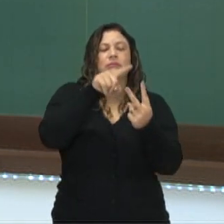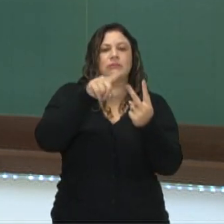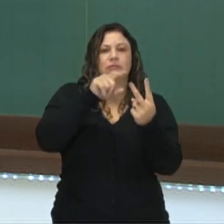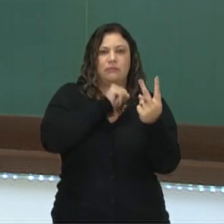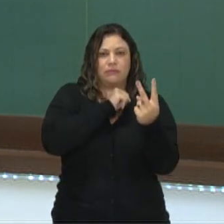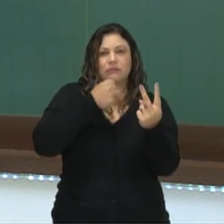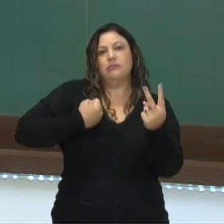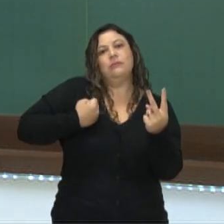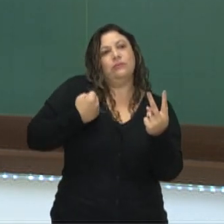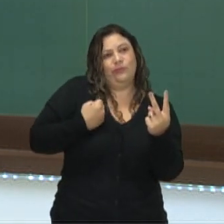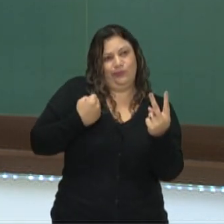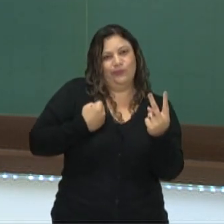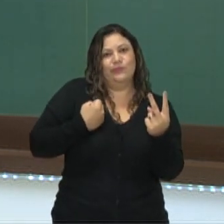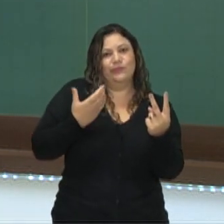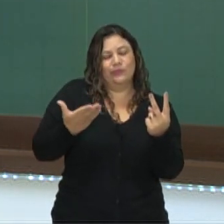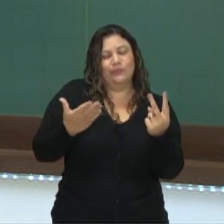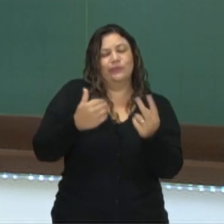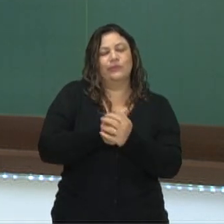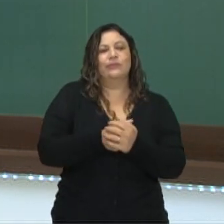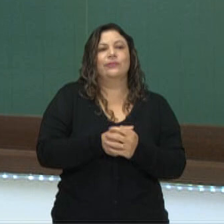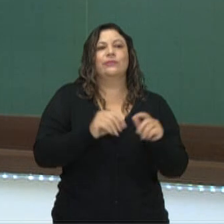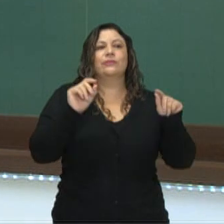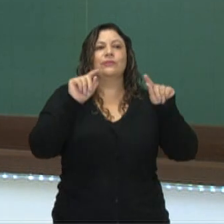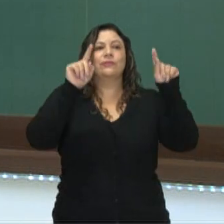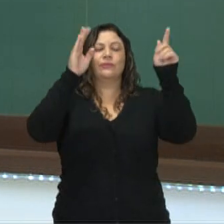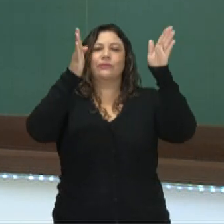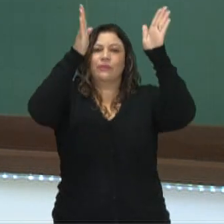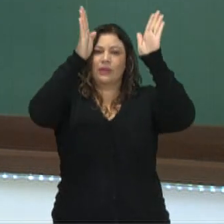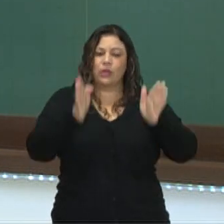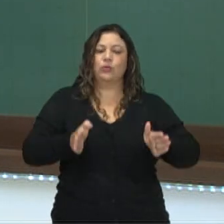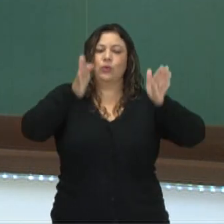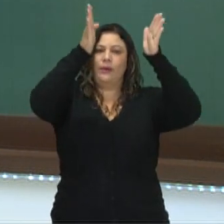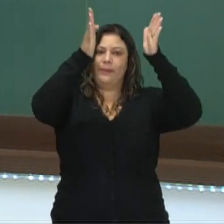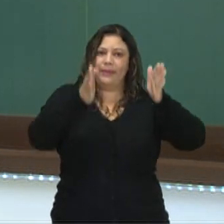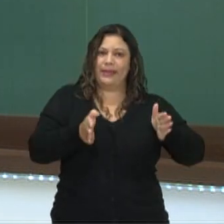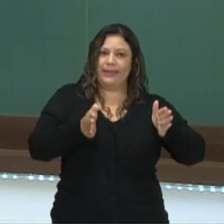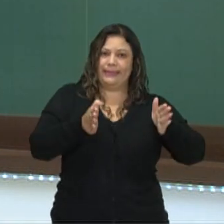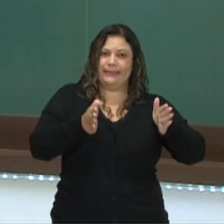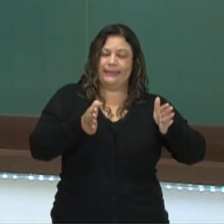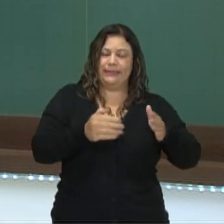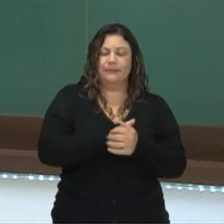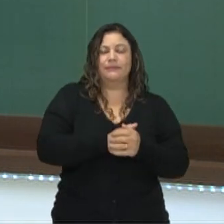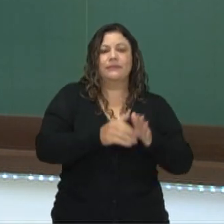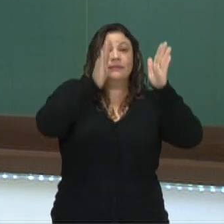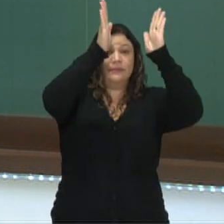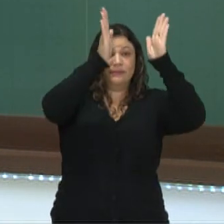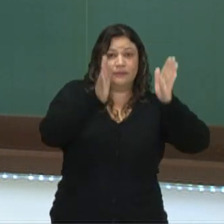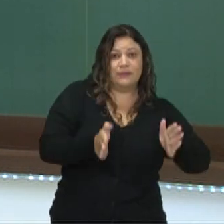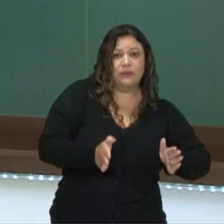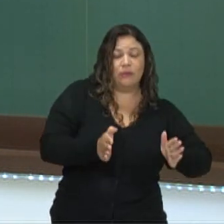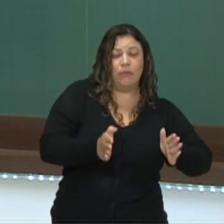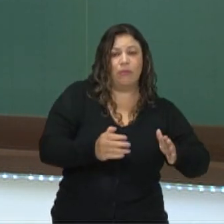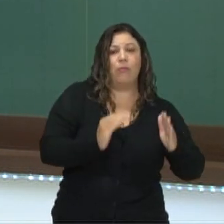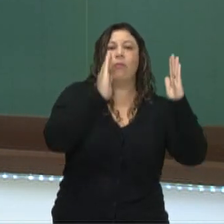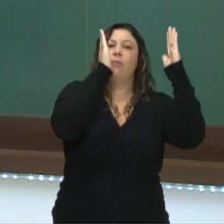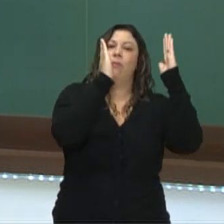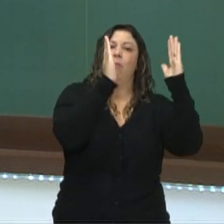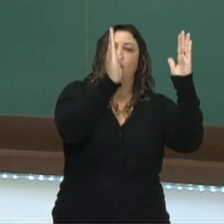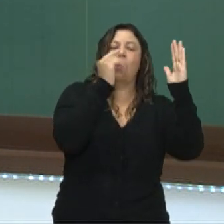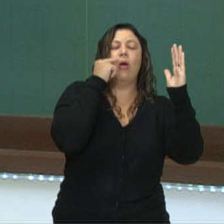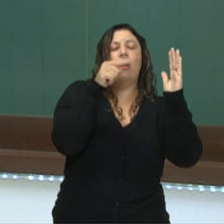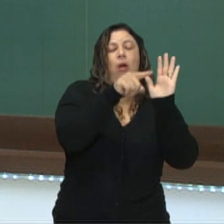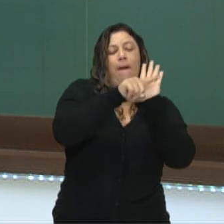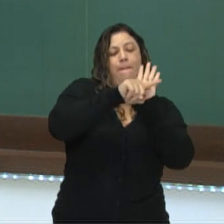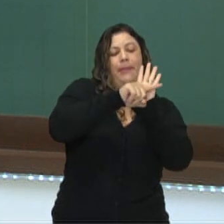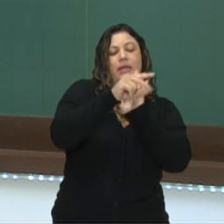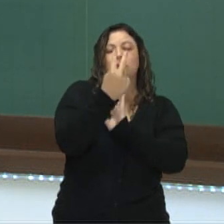né, e o número no interior delas, 2 barrinhas verticais Nesse caso, a indicação, então, de módulo de menos 2